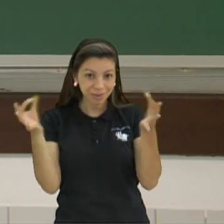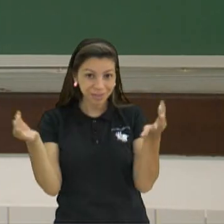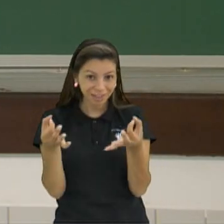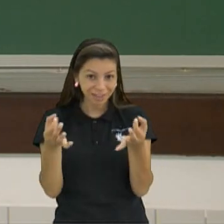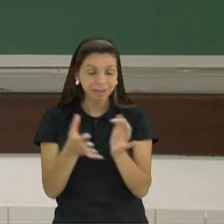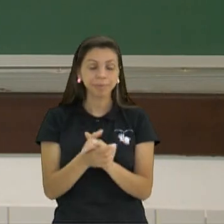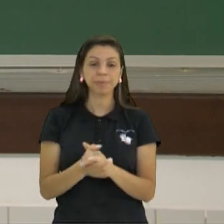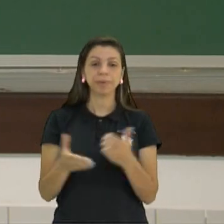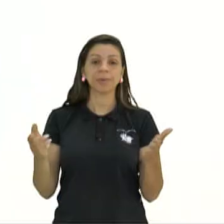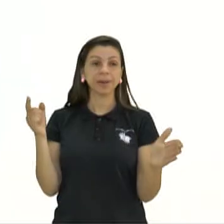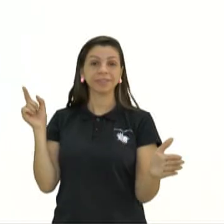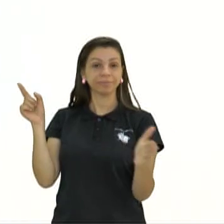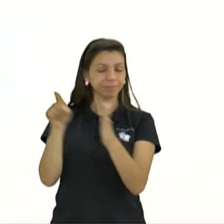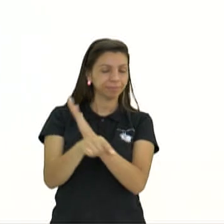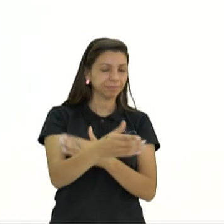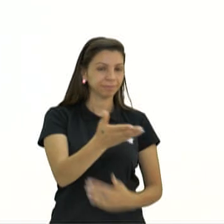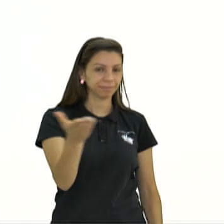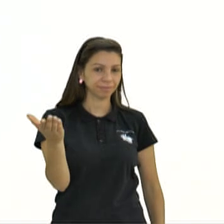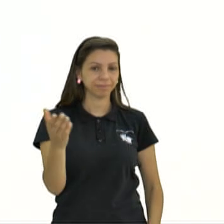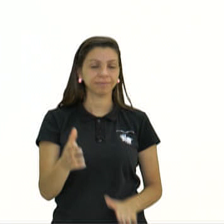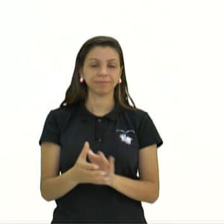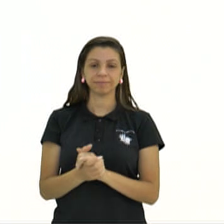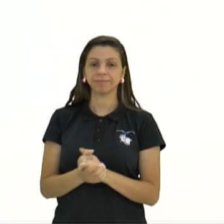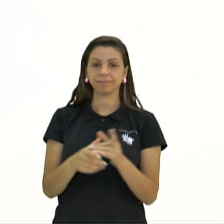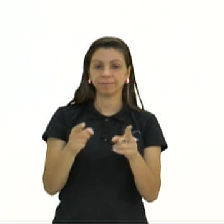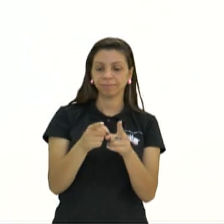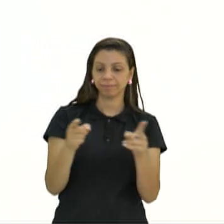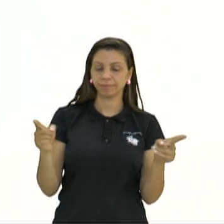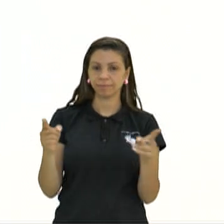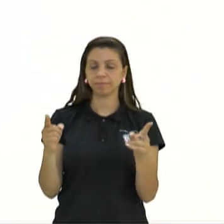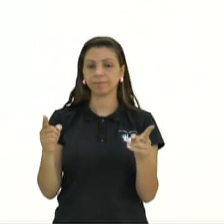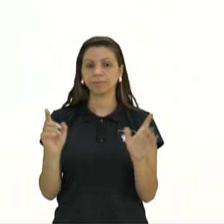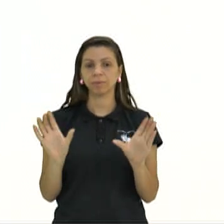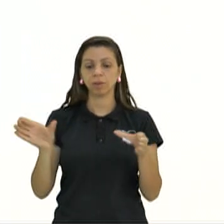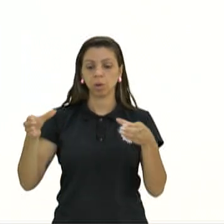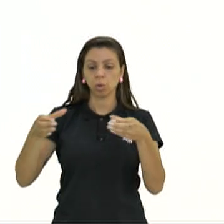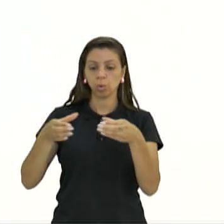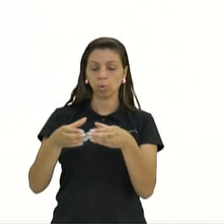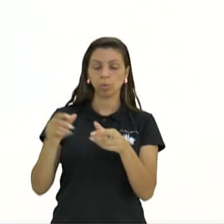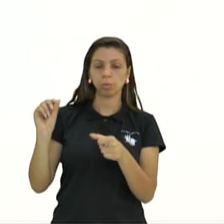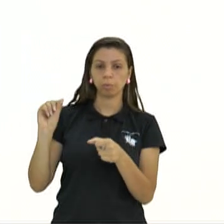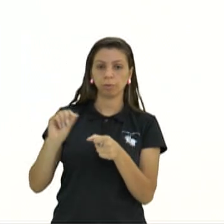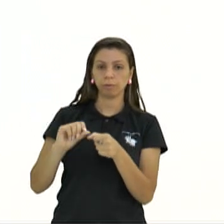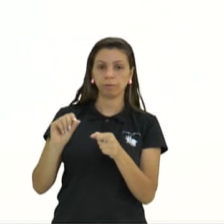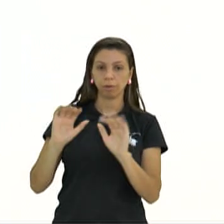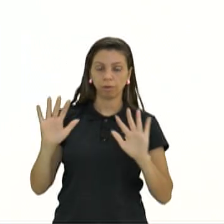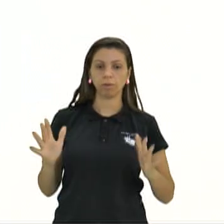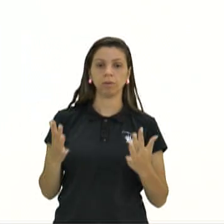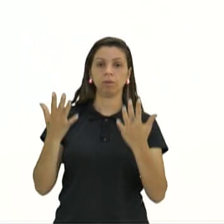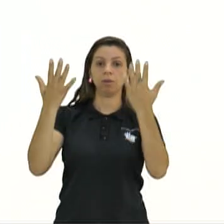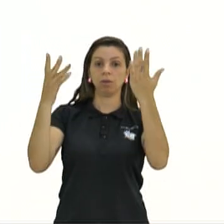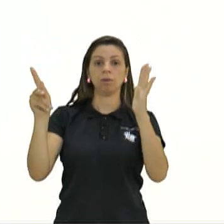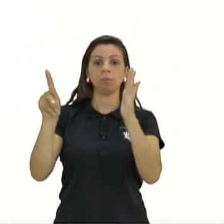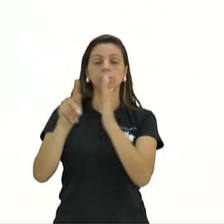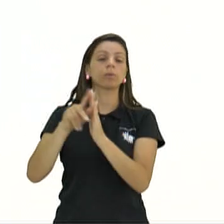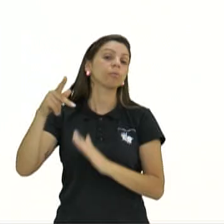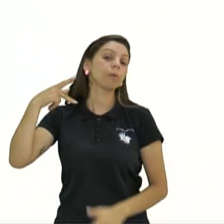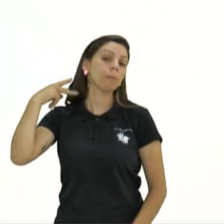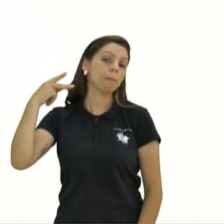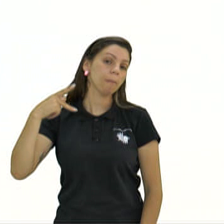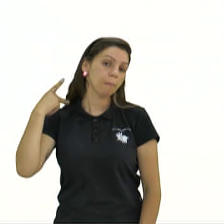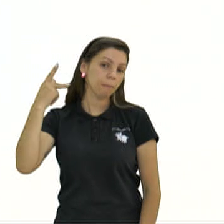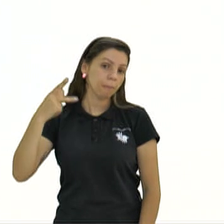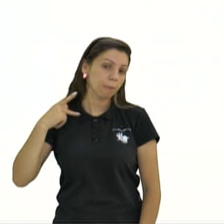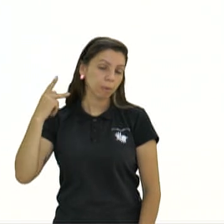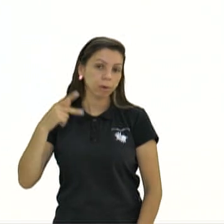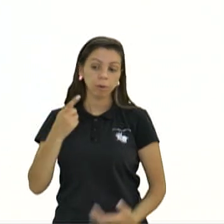Um quiz para você. Vamos lá? No período, grupo faz da festividade um ato político ao